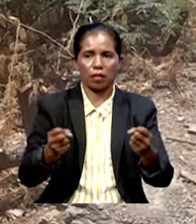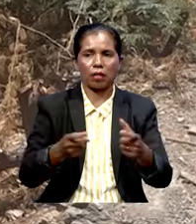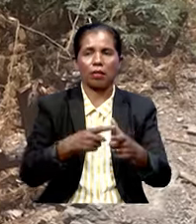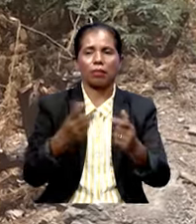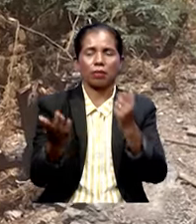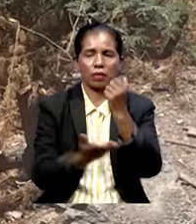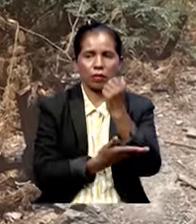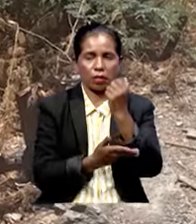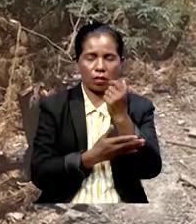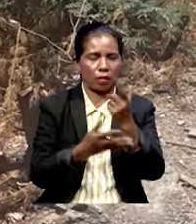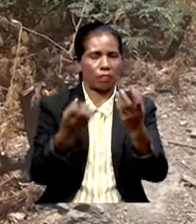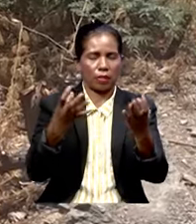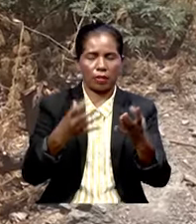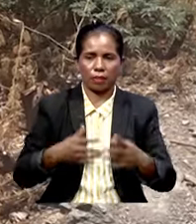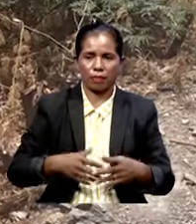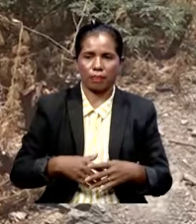tesi.